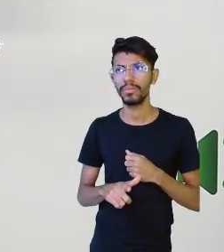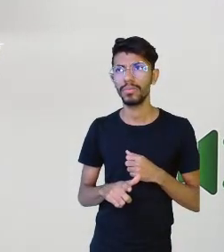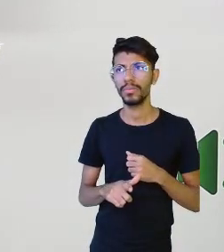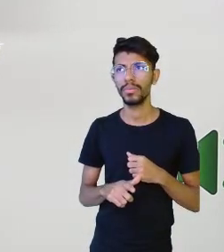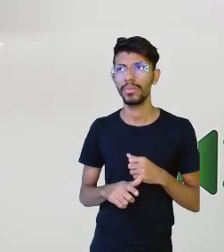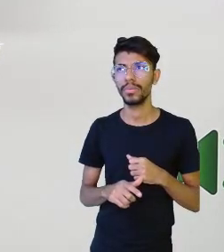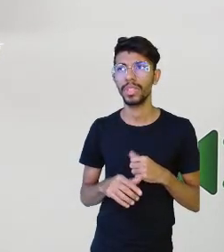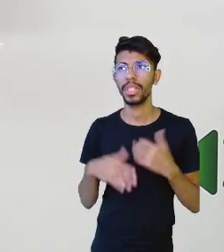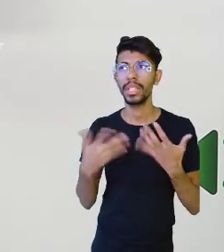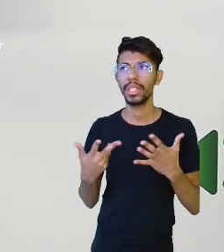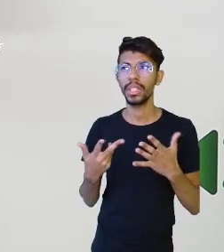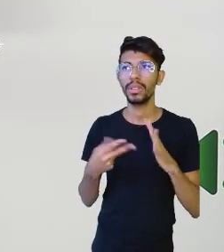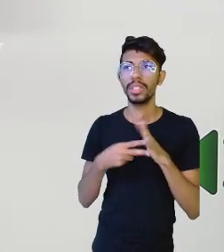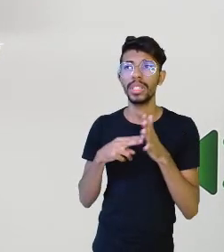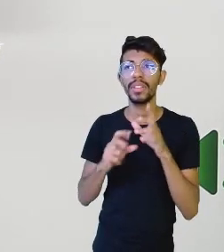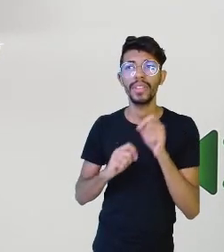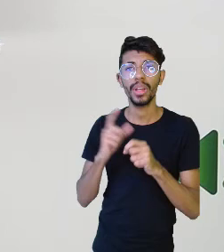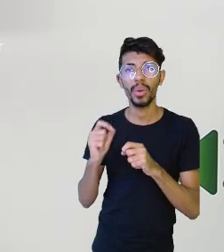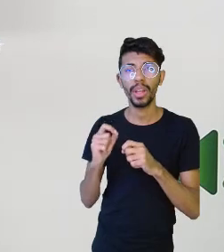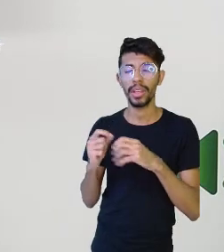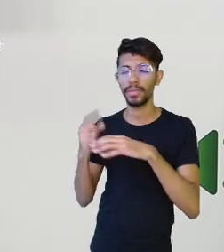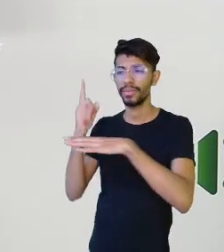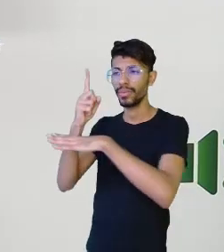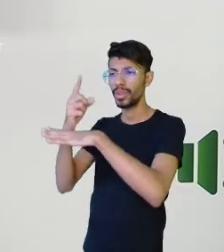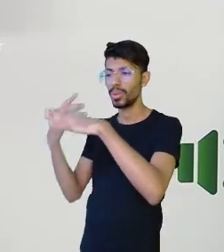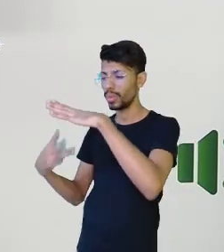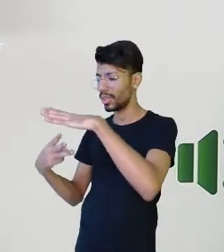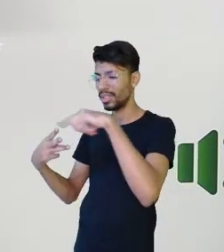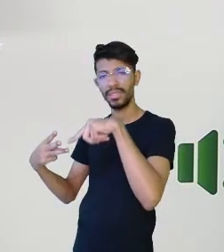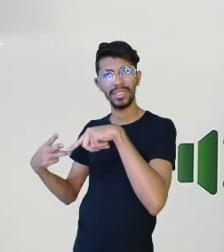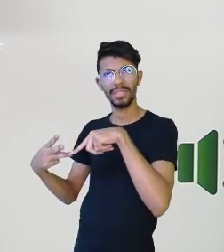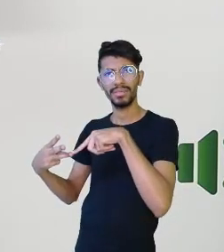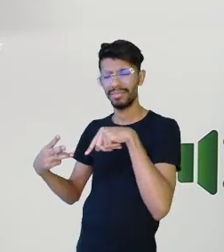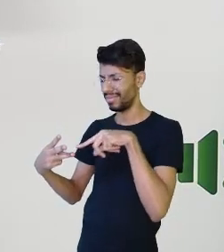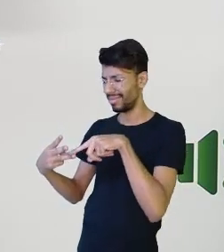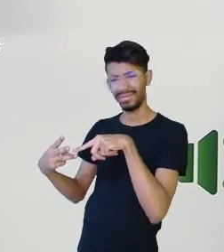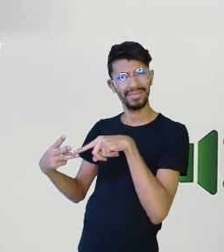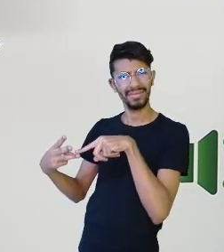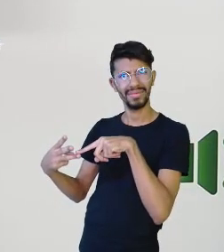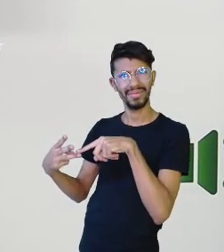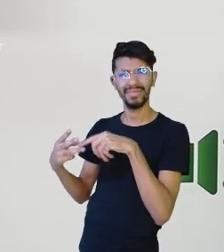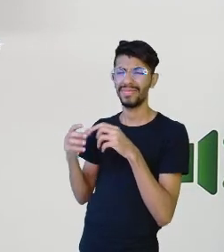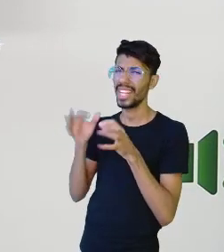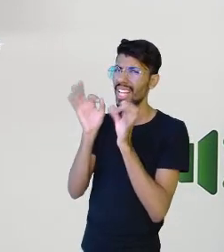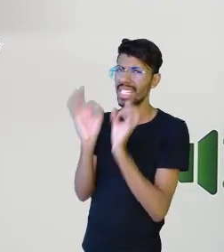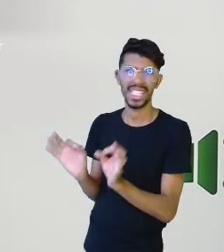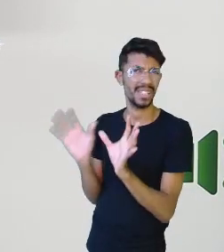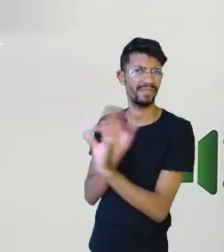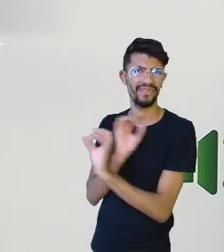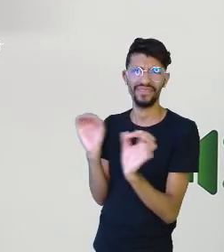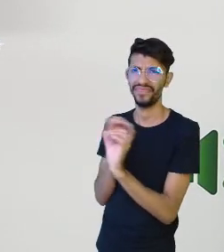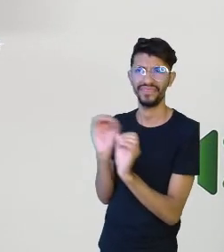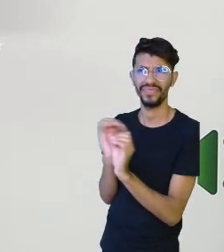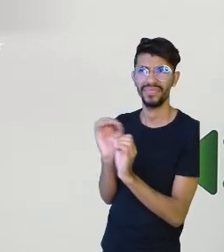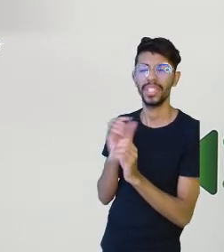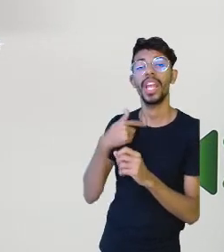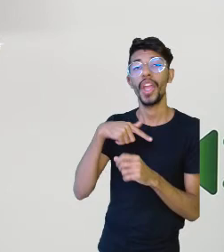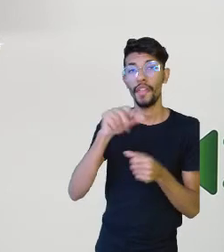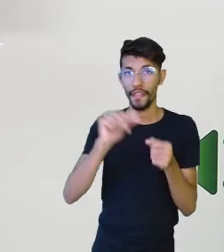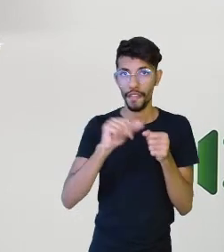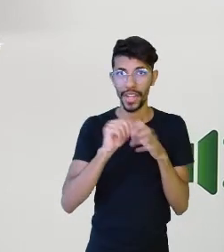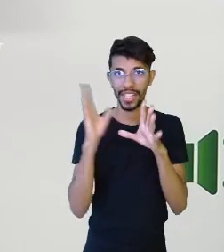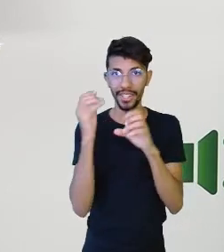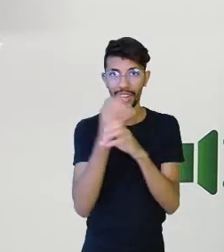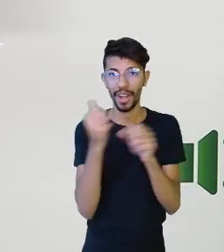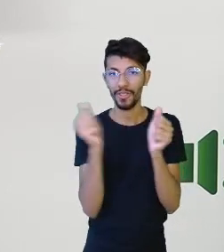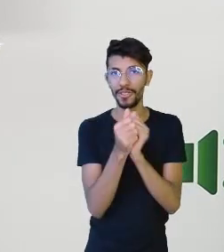esse 1/3 aqui já não deu certo. Eu vou fazer a operação com vocês e a